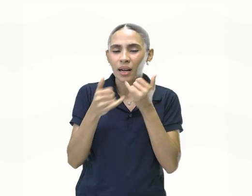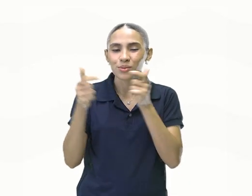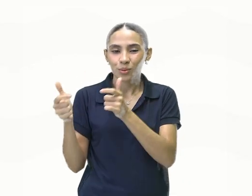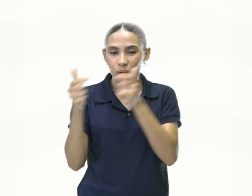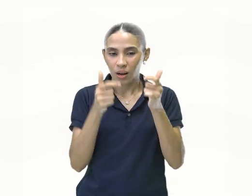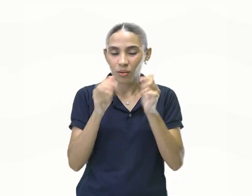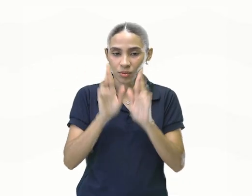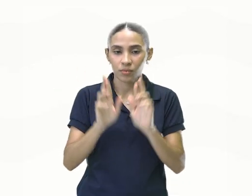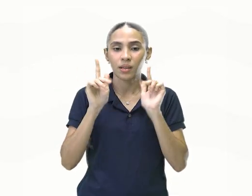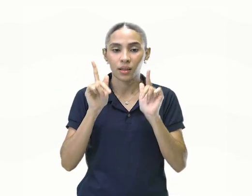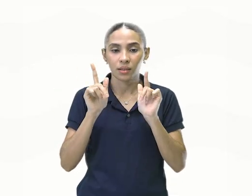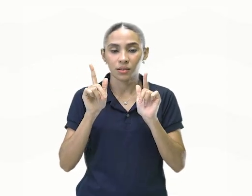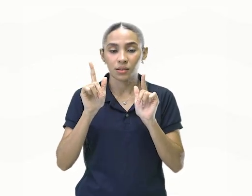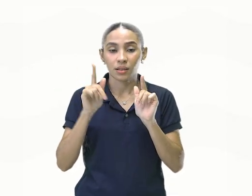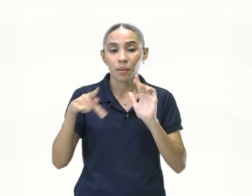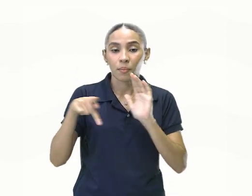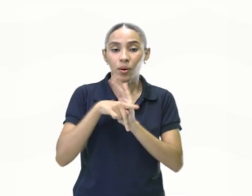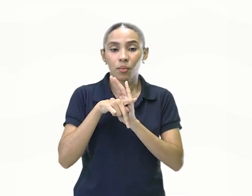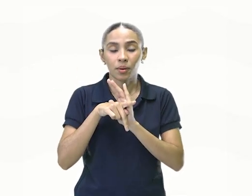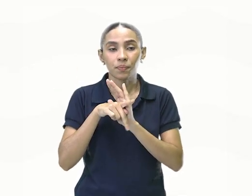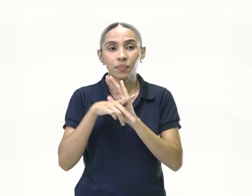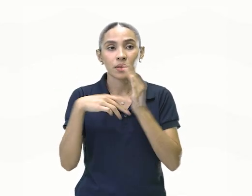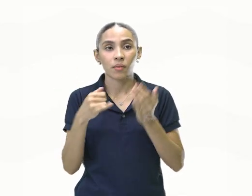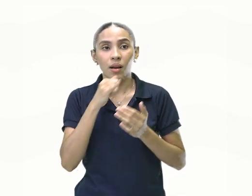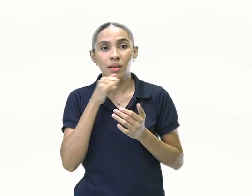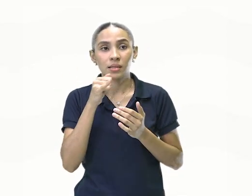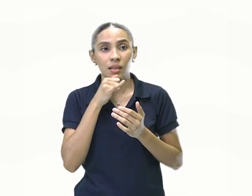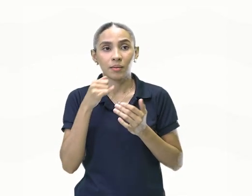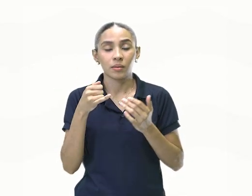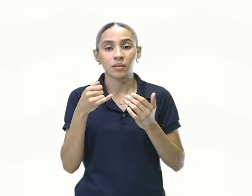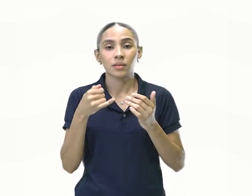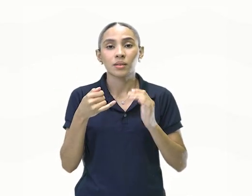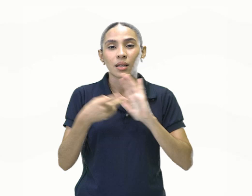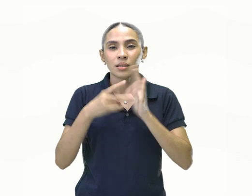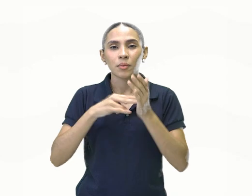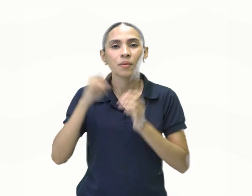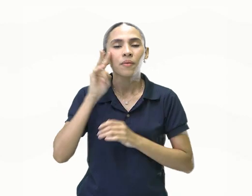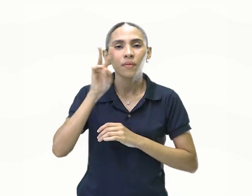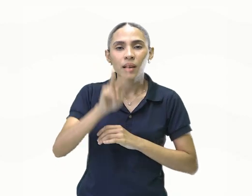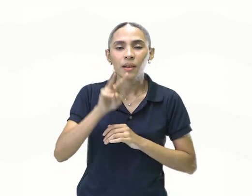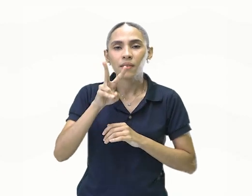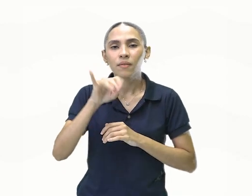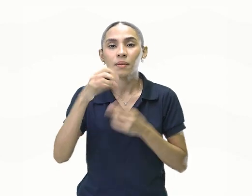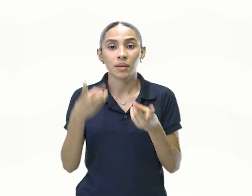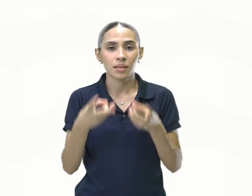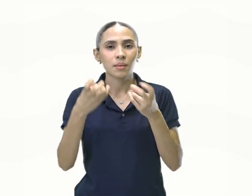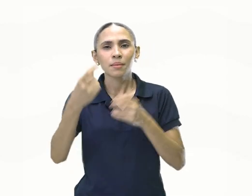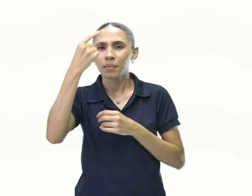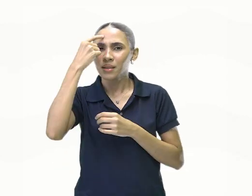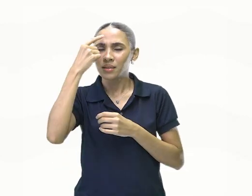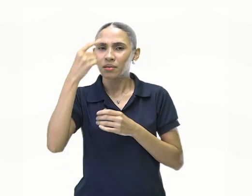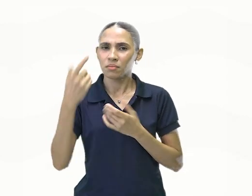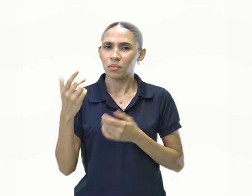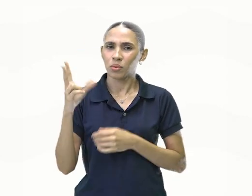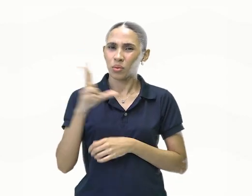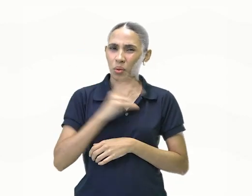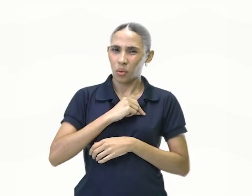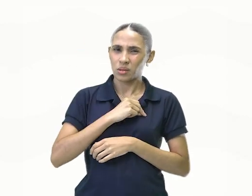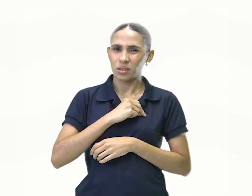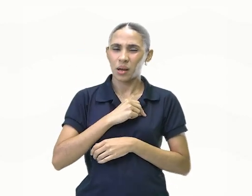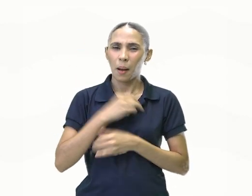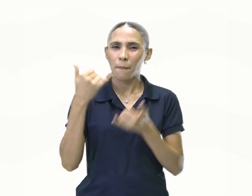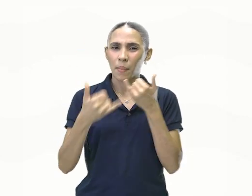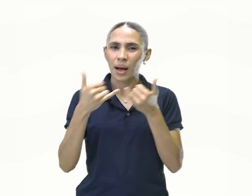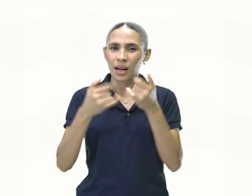uma posição diferente da original. Então, de imediato, a gente olha e percebe e pensa, meu Deus,